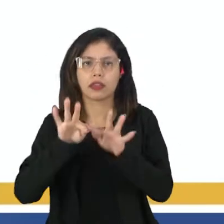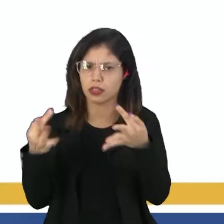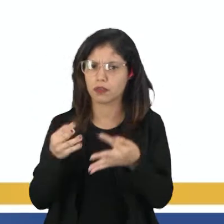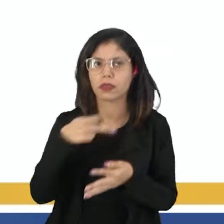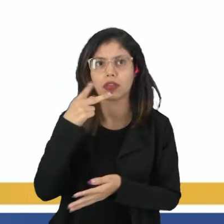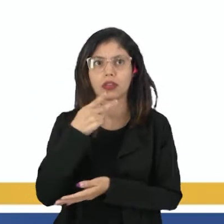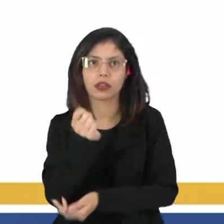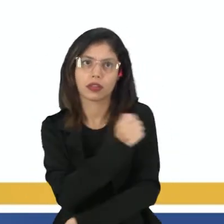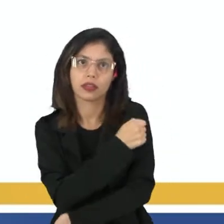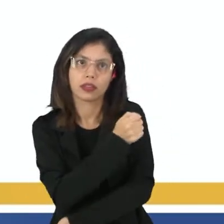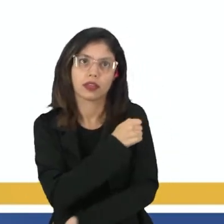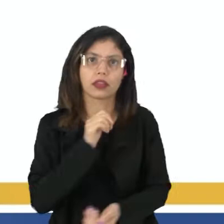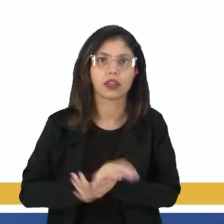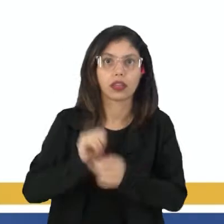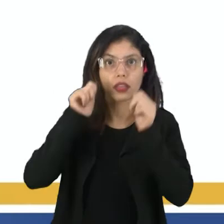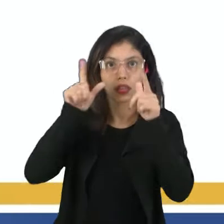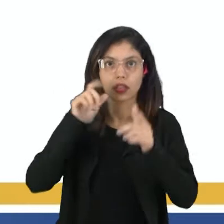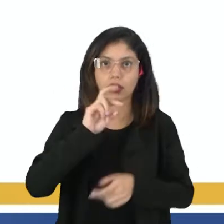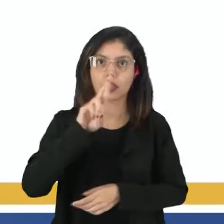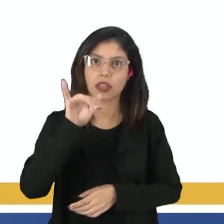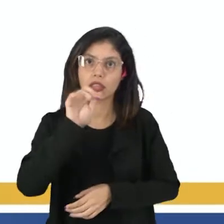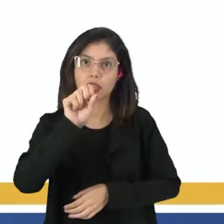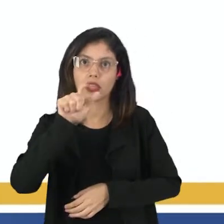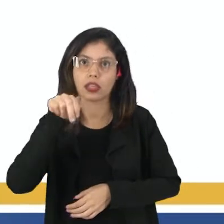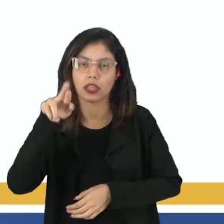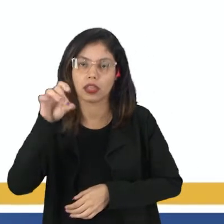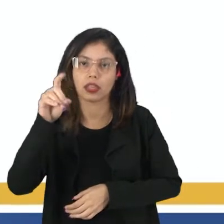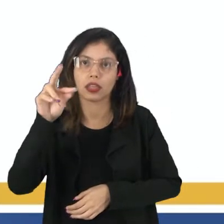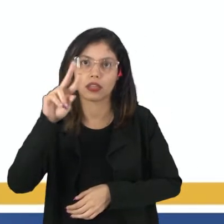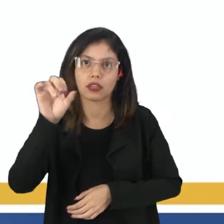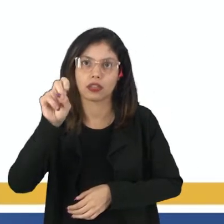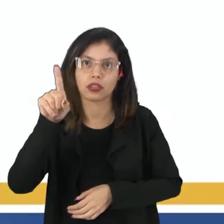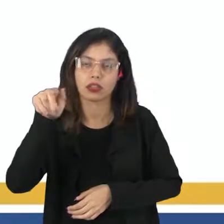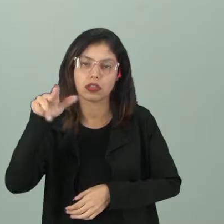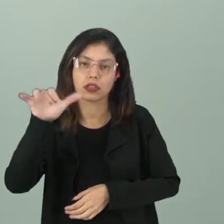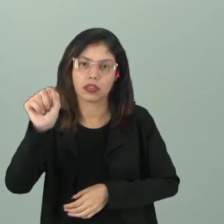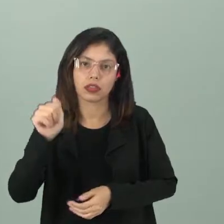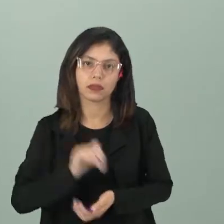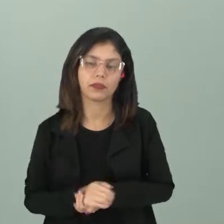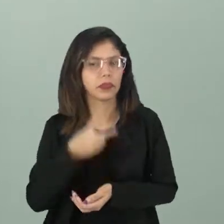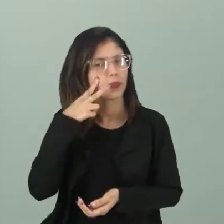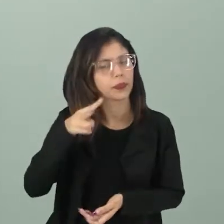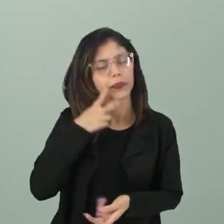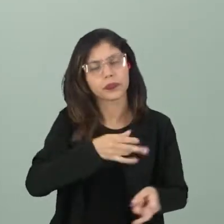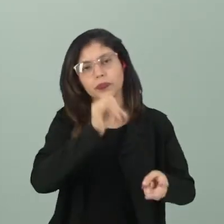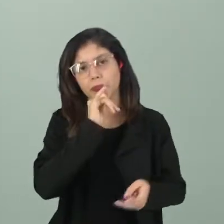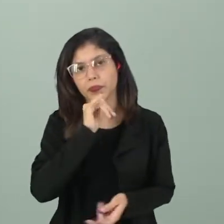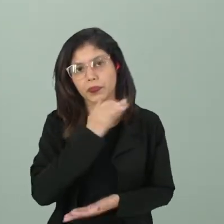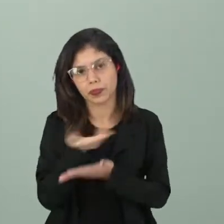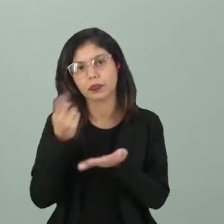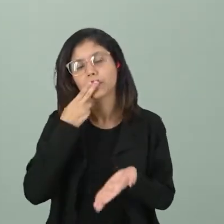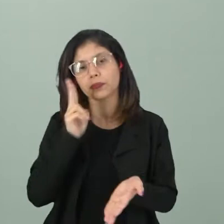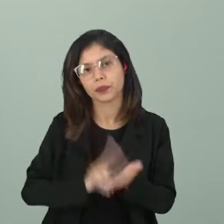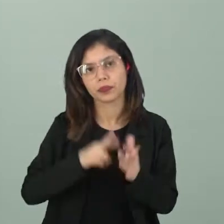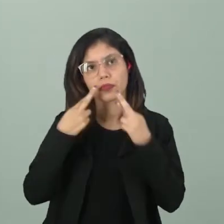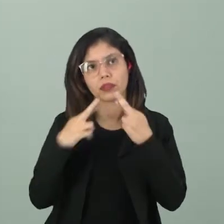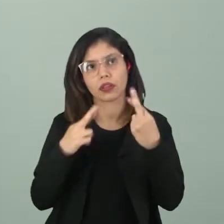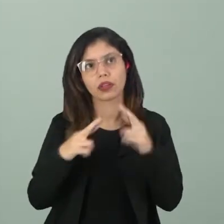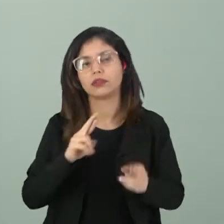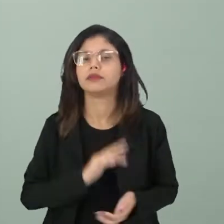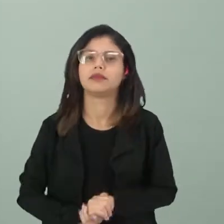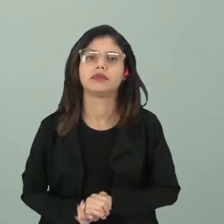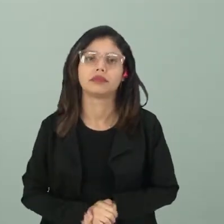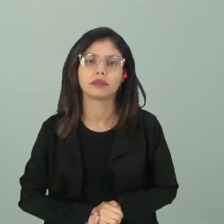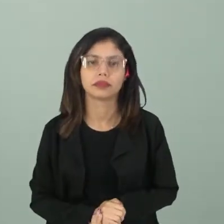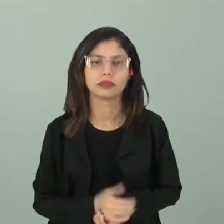vos fala. Atenciosamente, Raíssa Ellen de Souza. Aqui a gente vai ter um exemplo desta carta de reclamação.